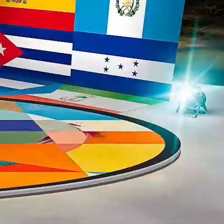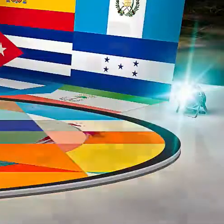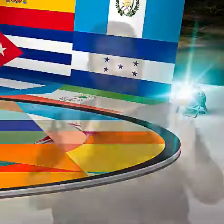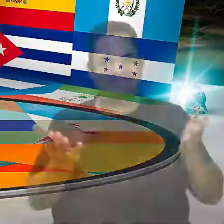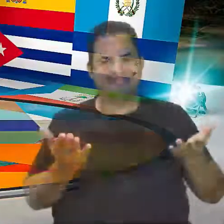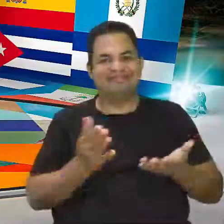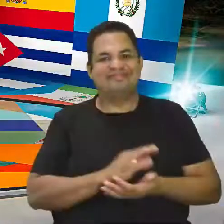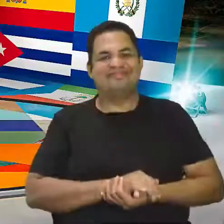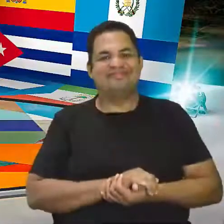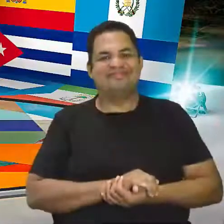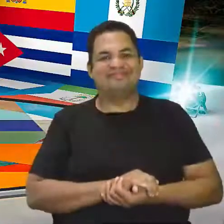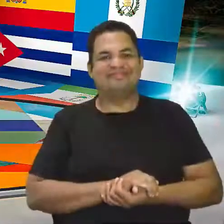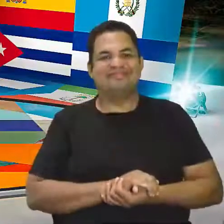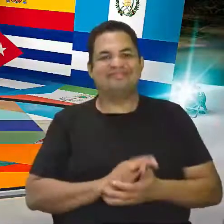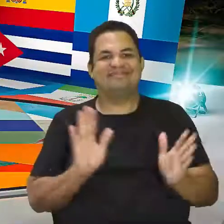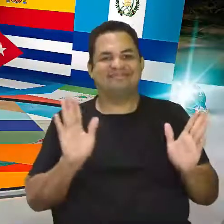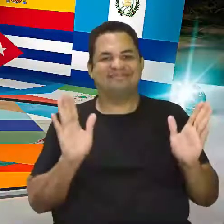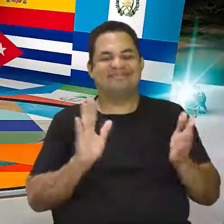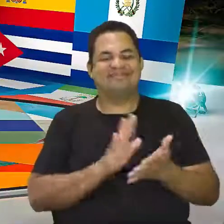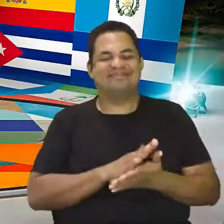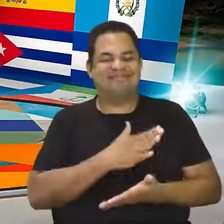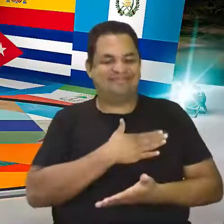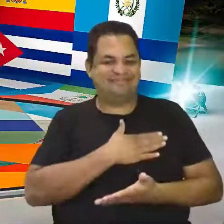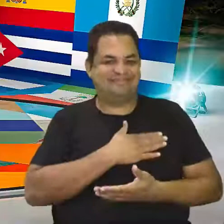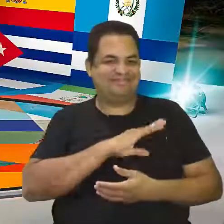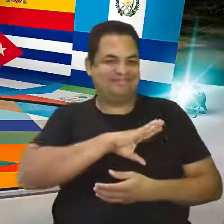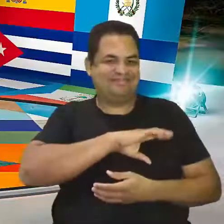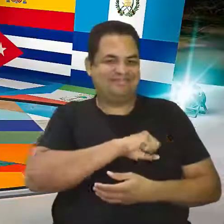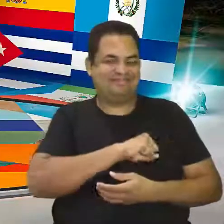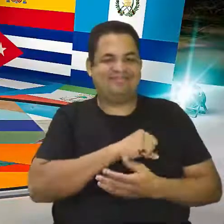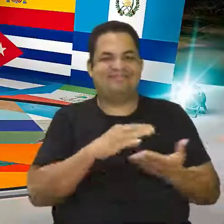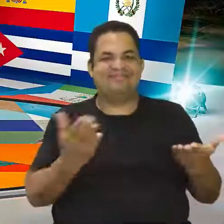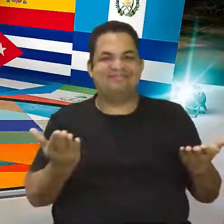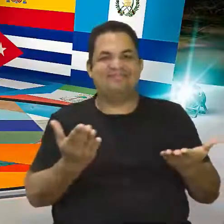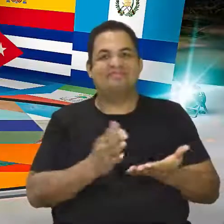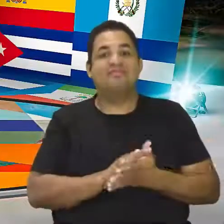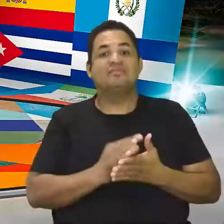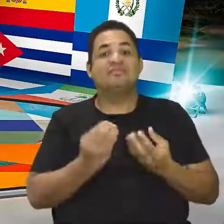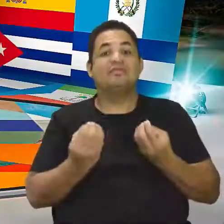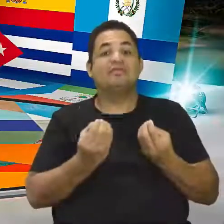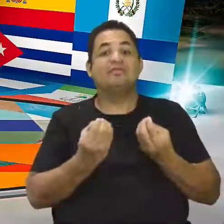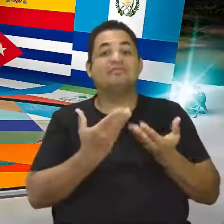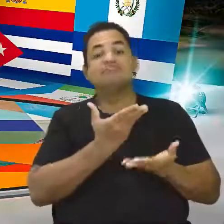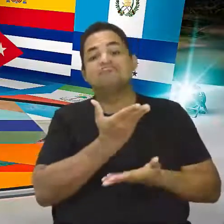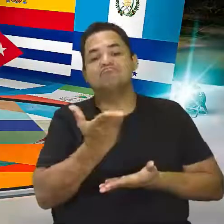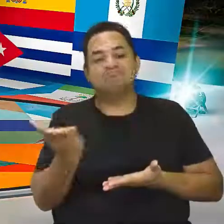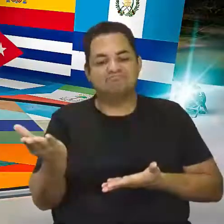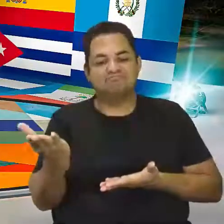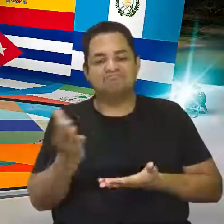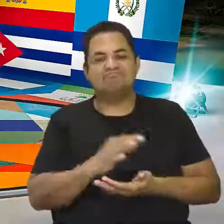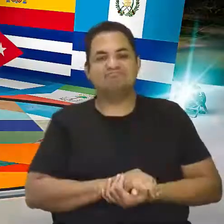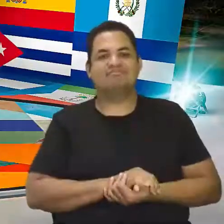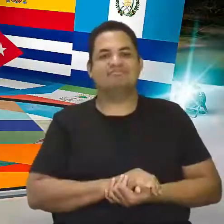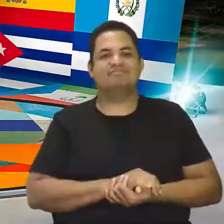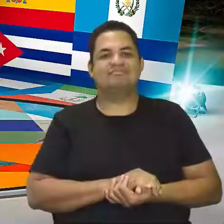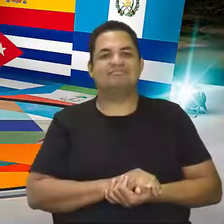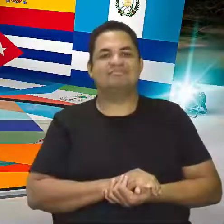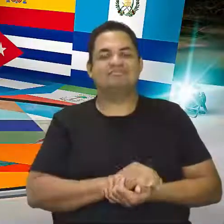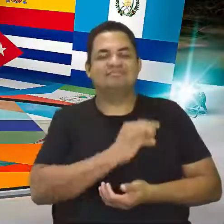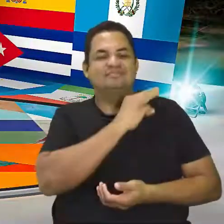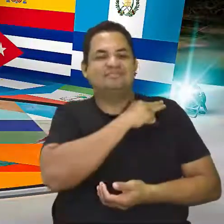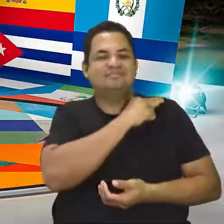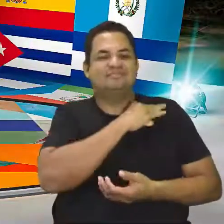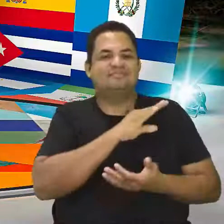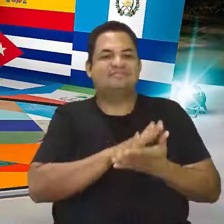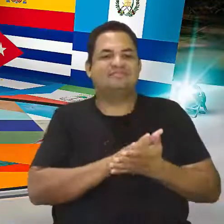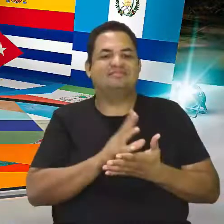Olá! Olá, meus amores! Como é que estamos? E aí, terceiro